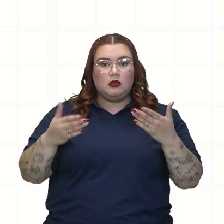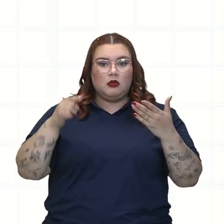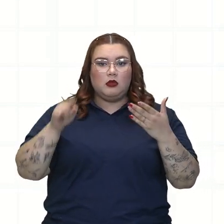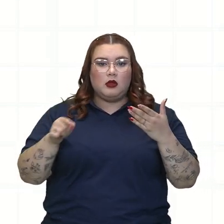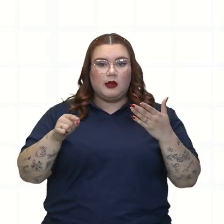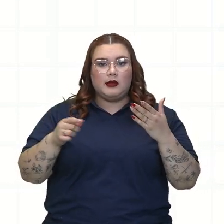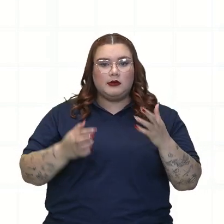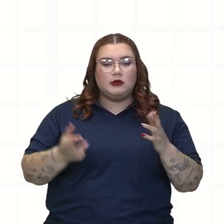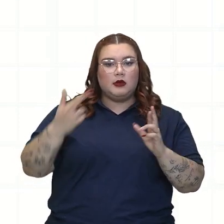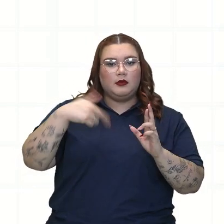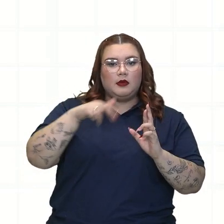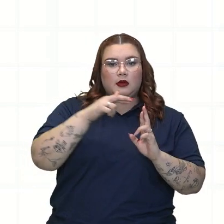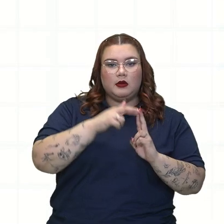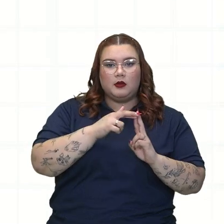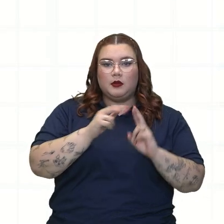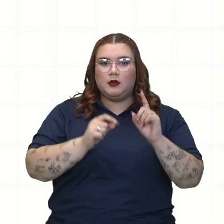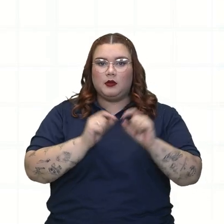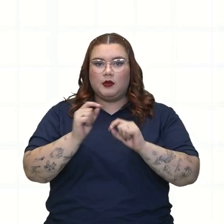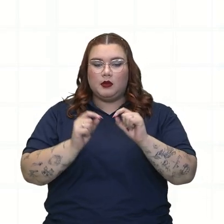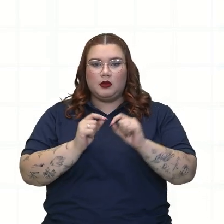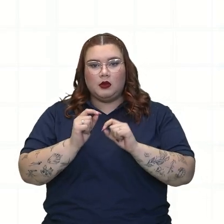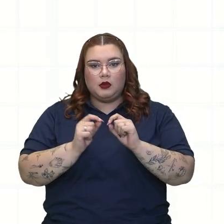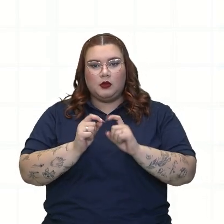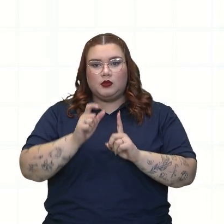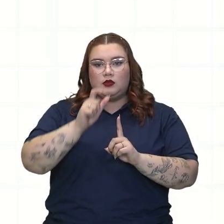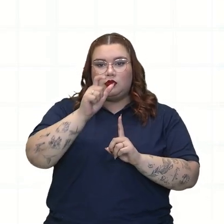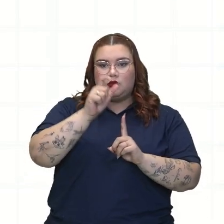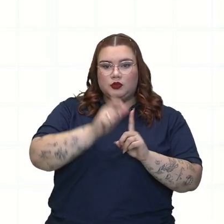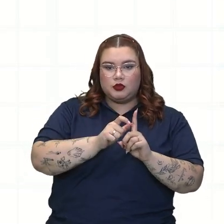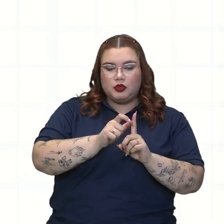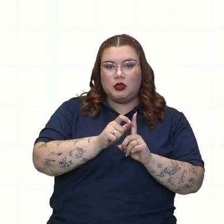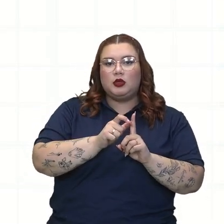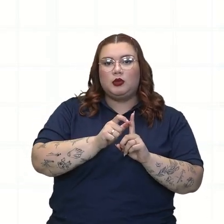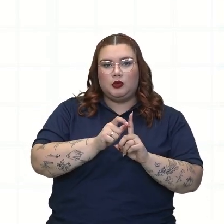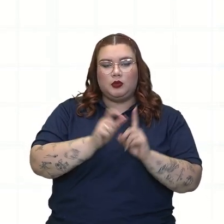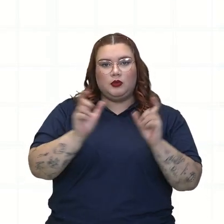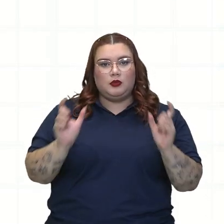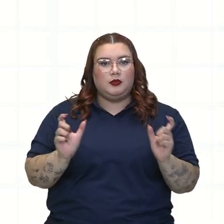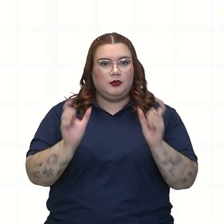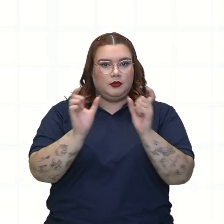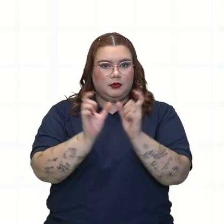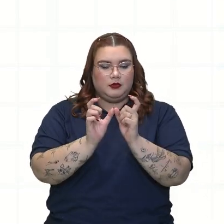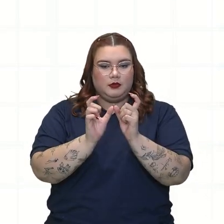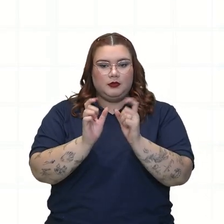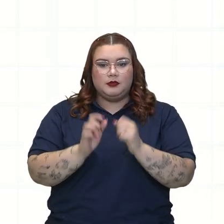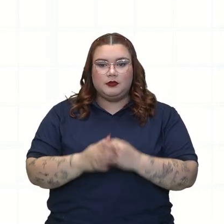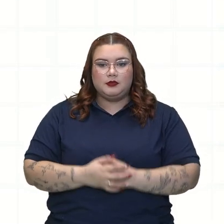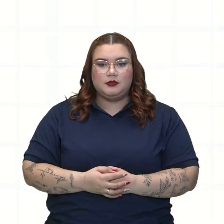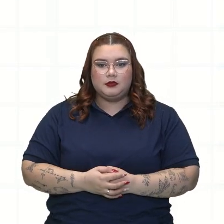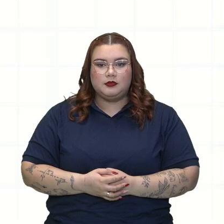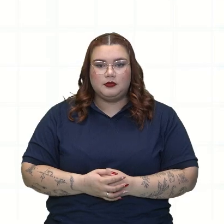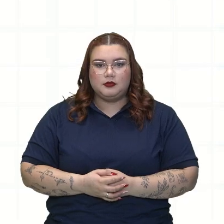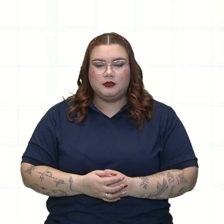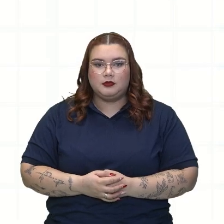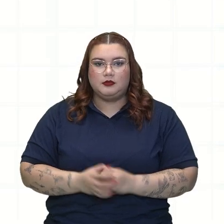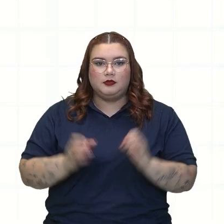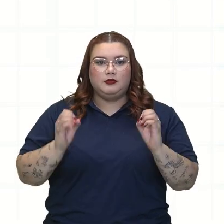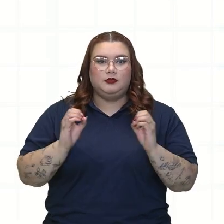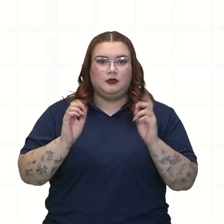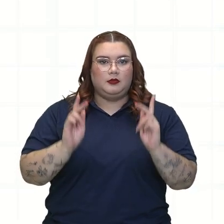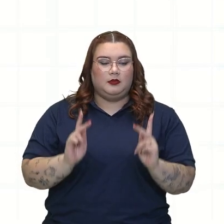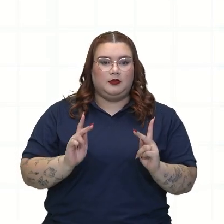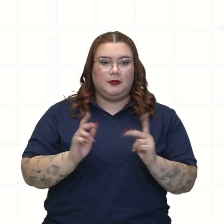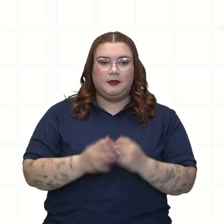classifico esse meu sujeito aqui, que tem dois núcleos? Sujeito composto. Ok,